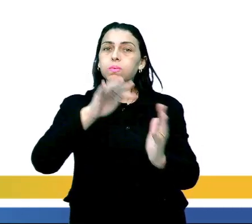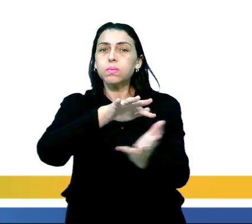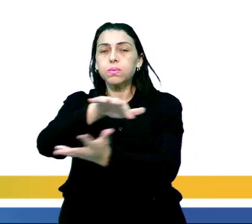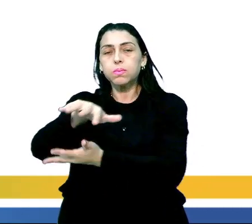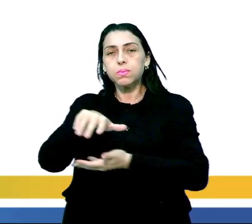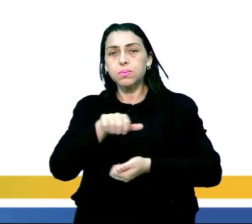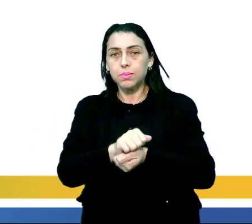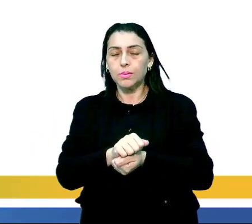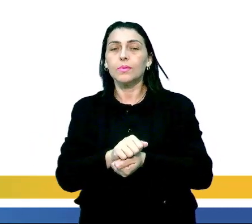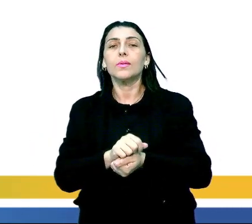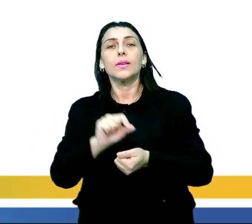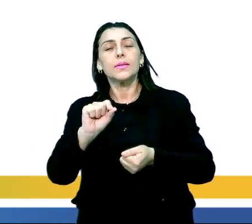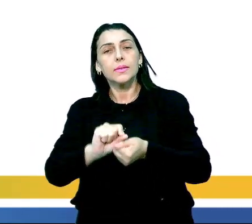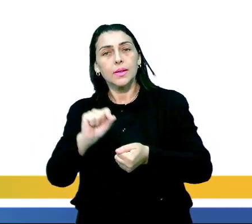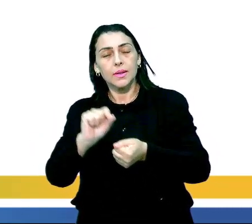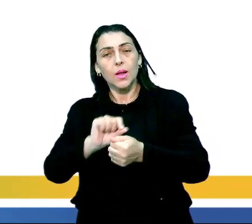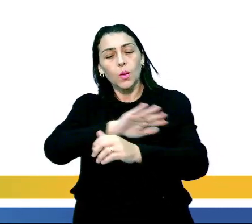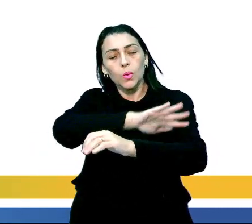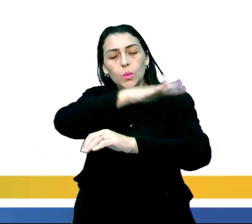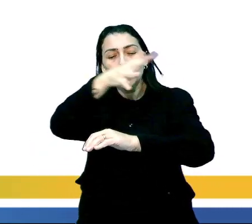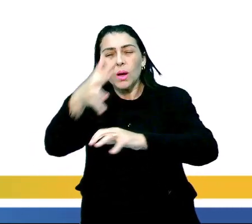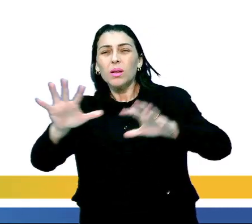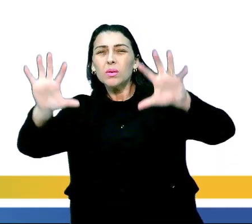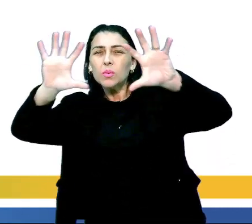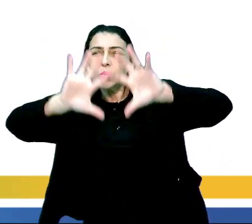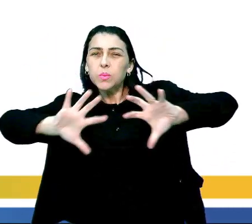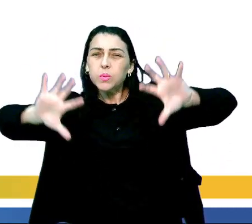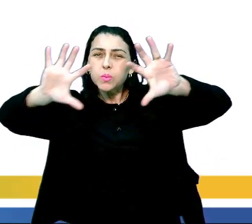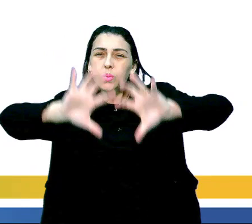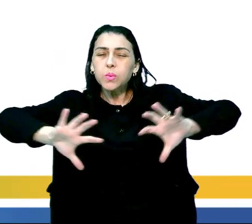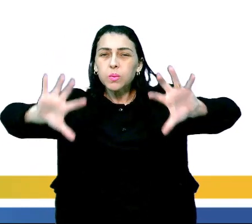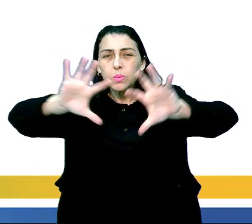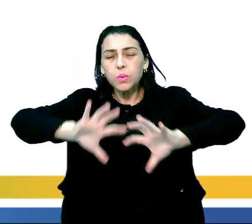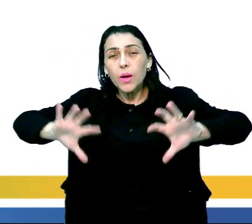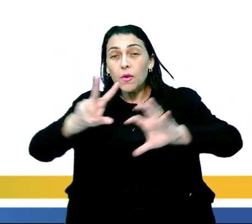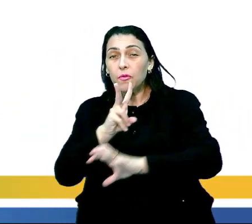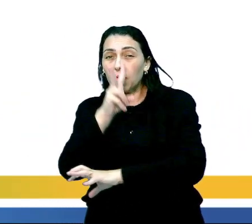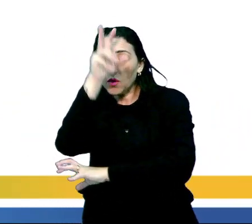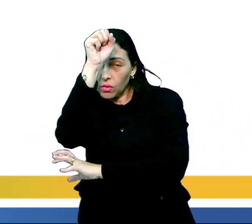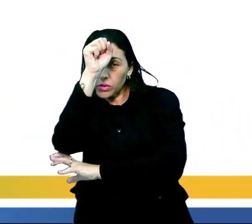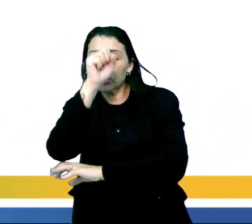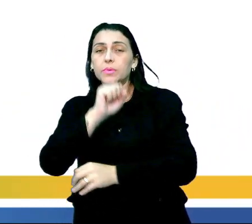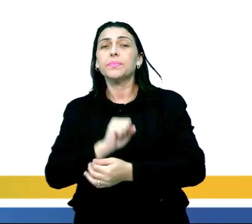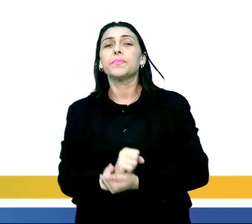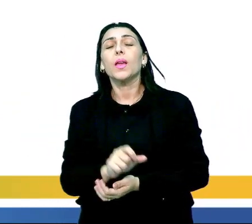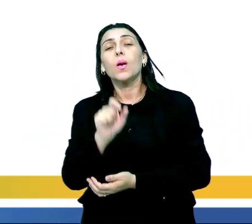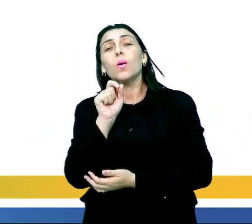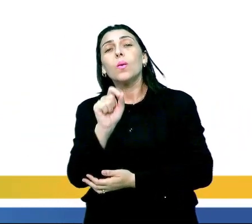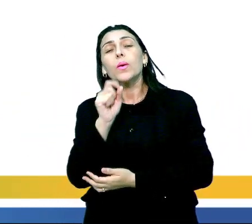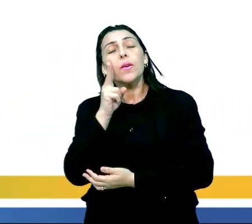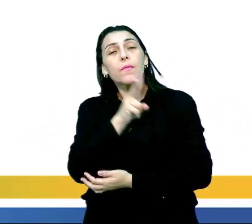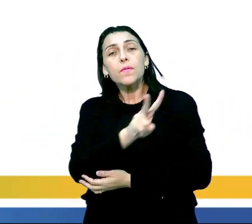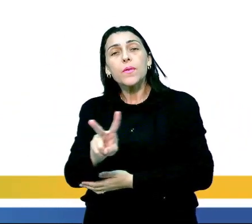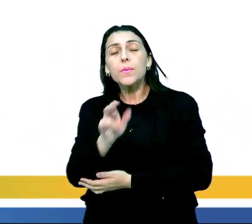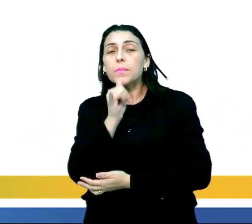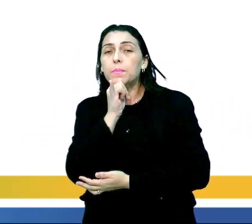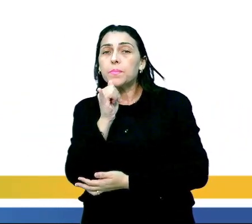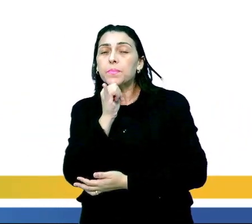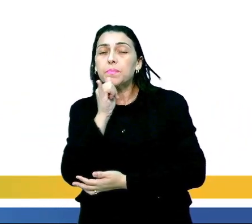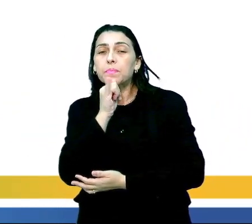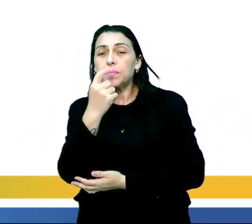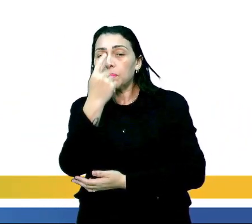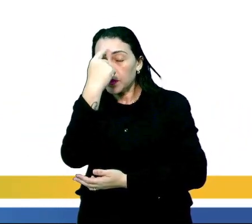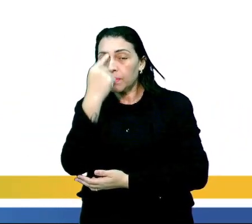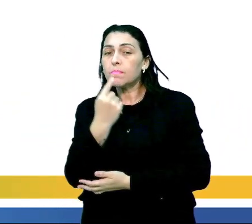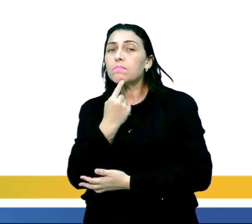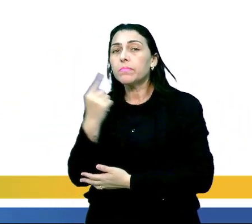atmosfera, formando um manto de poeira bastante concentrada. E é justamente o que a gente vê, por exemplo, na